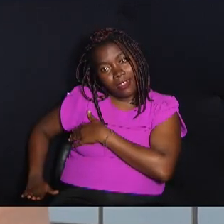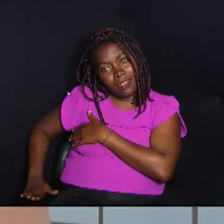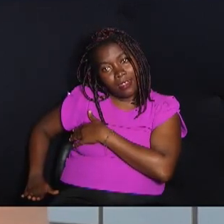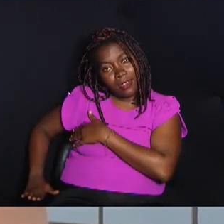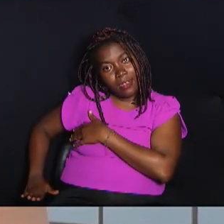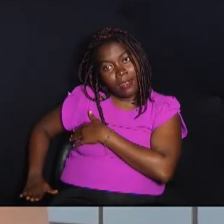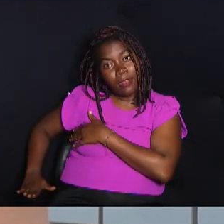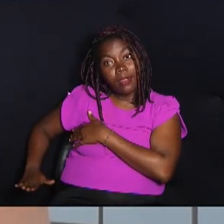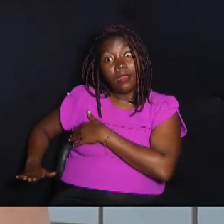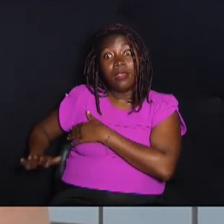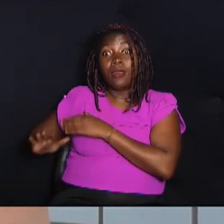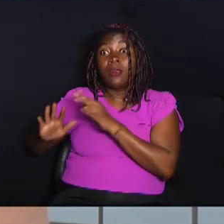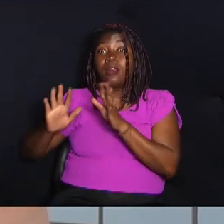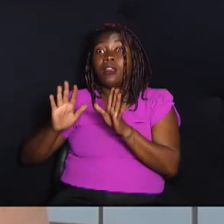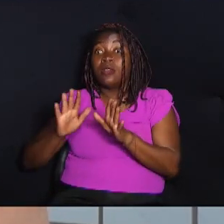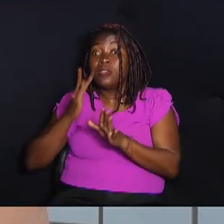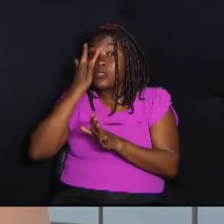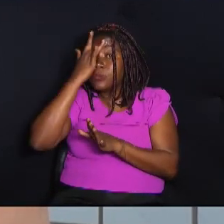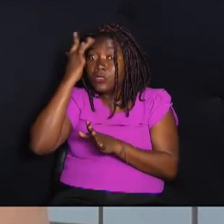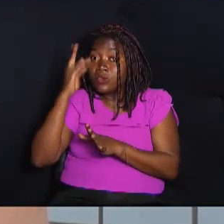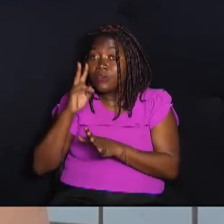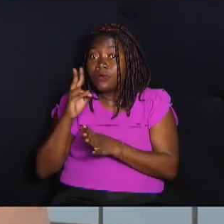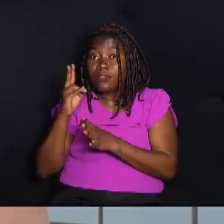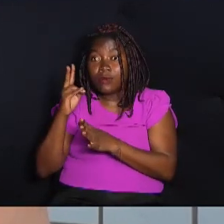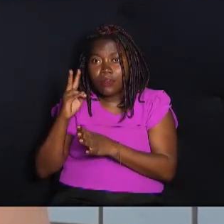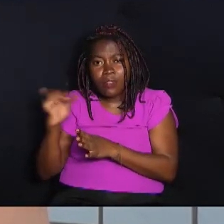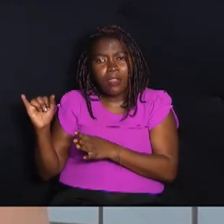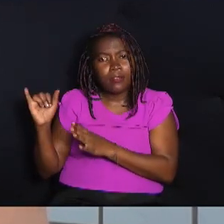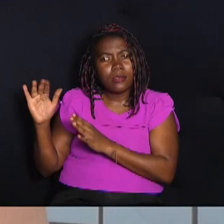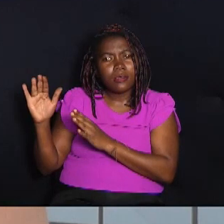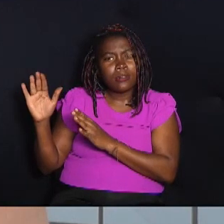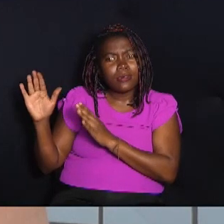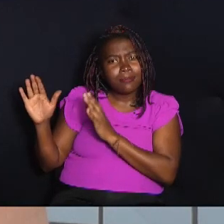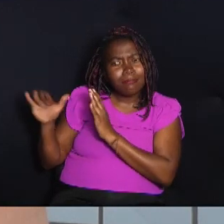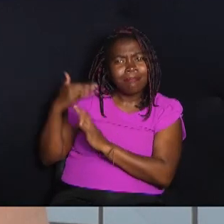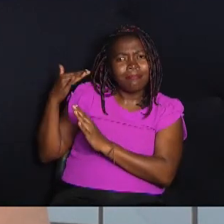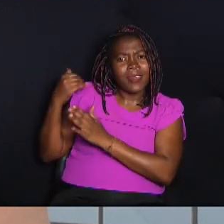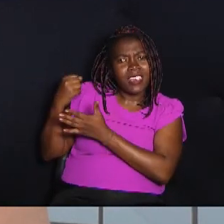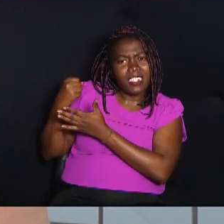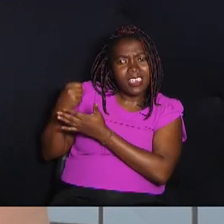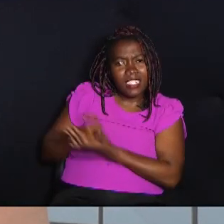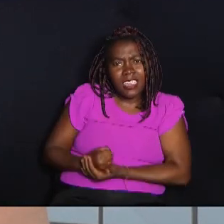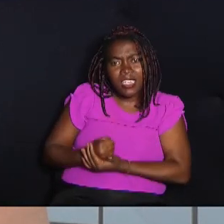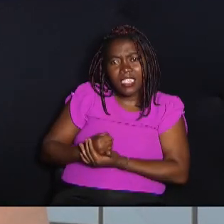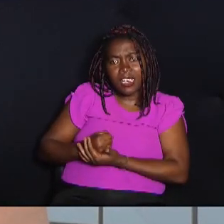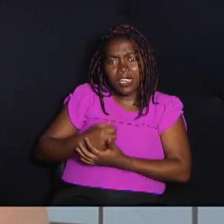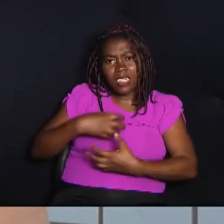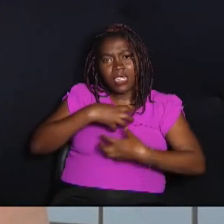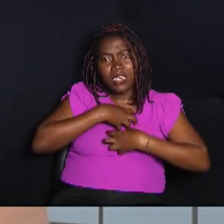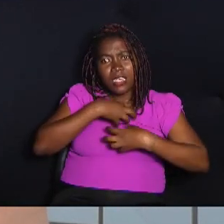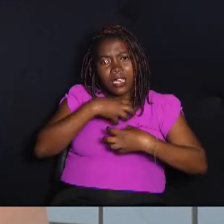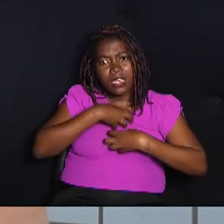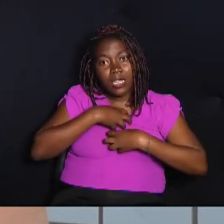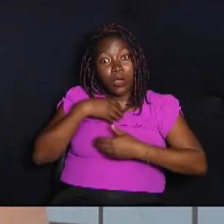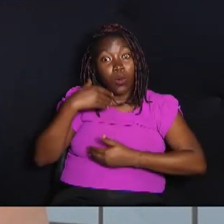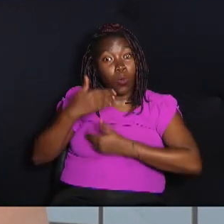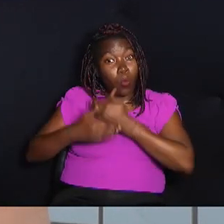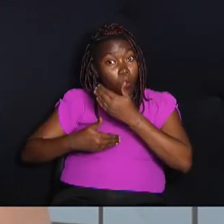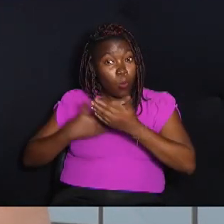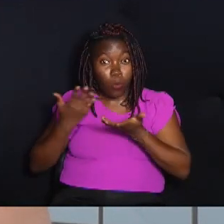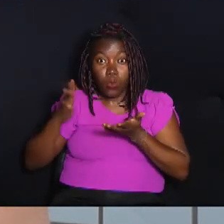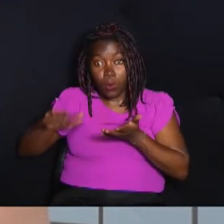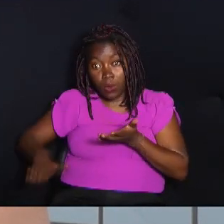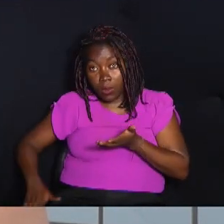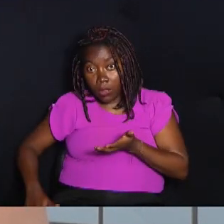pequeno, mas as pessoas vão recebendo algumas cargas emocionais que quando criança,